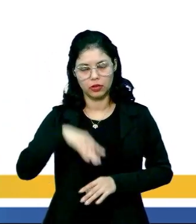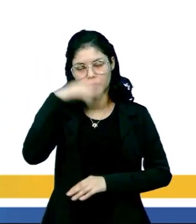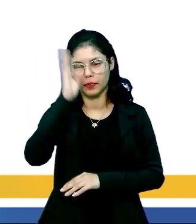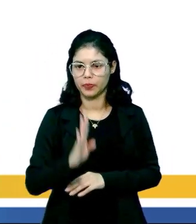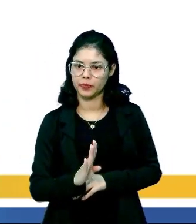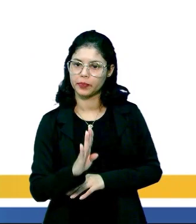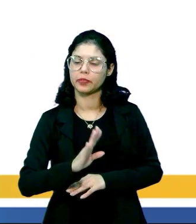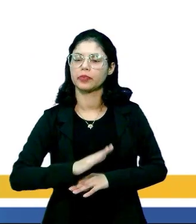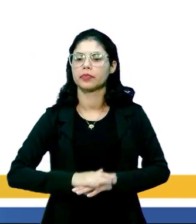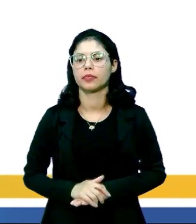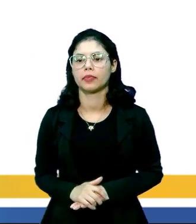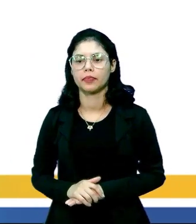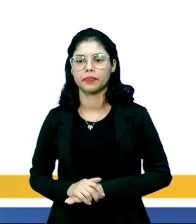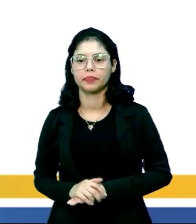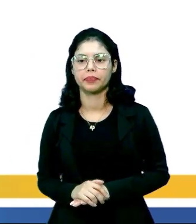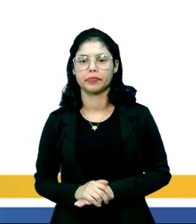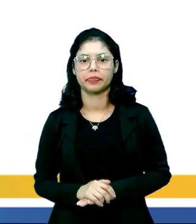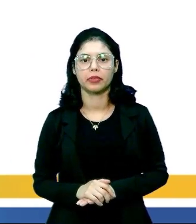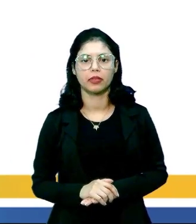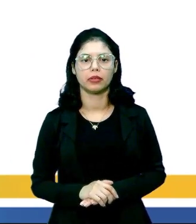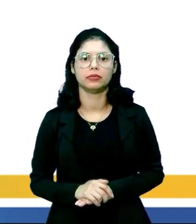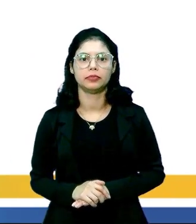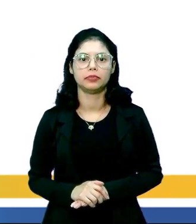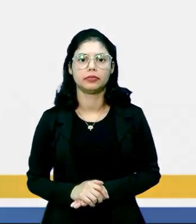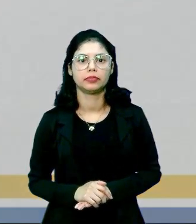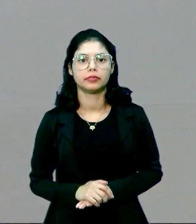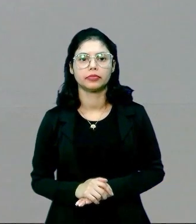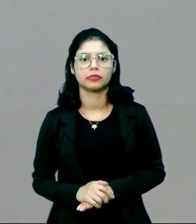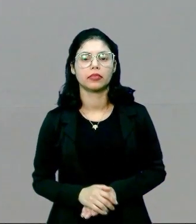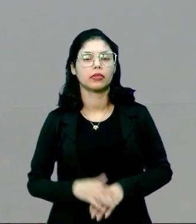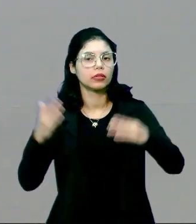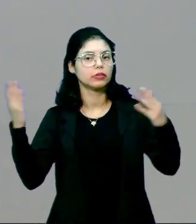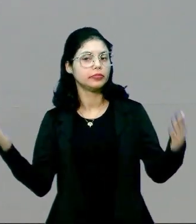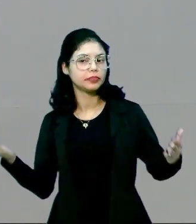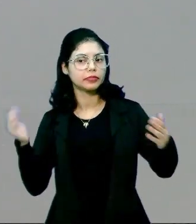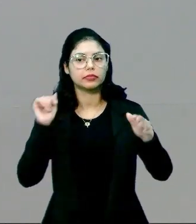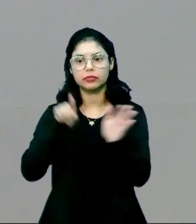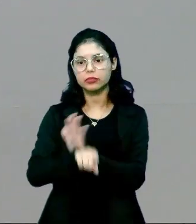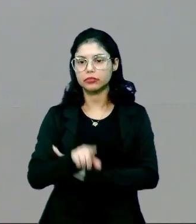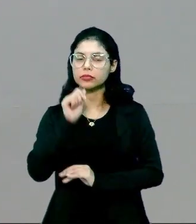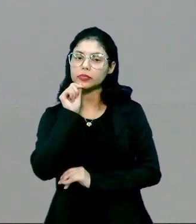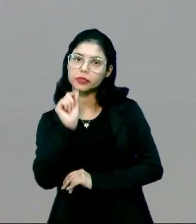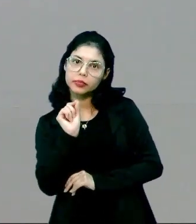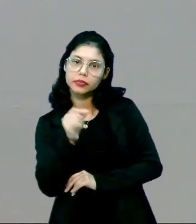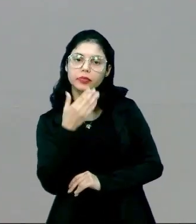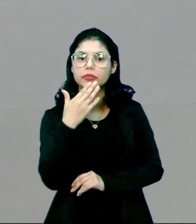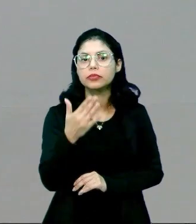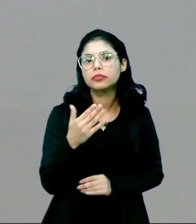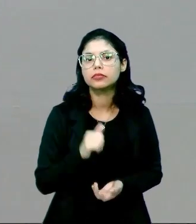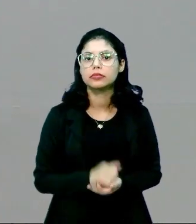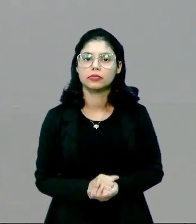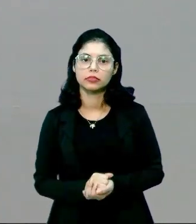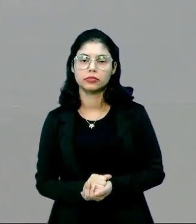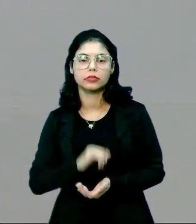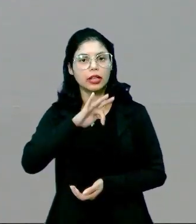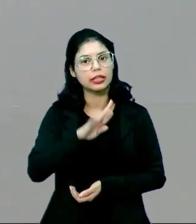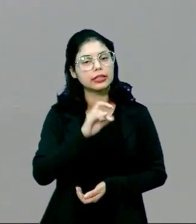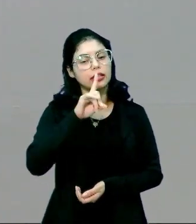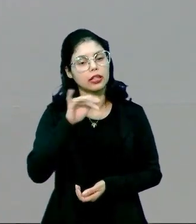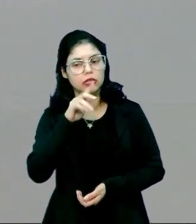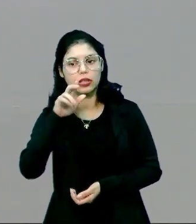pela criação de estilos brasileiros então na questão está falando sobre a